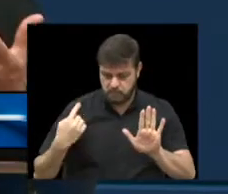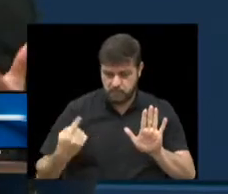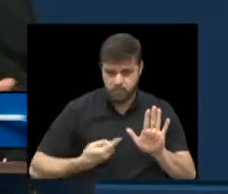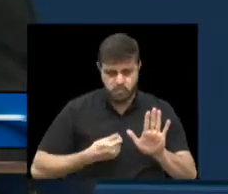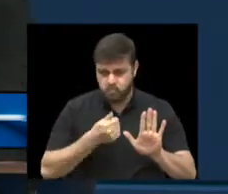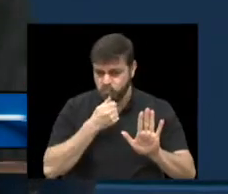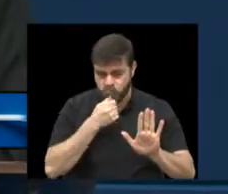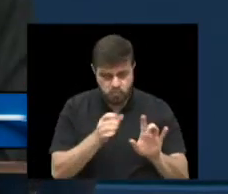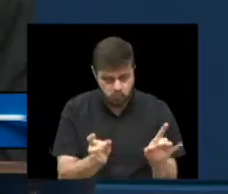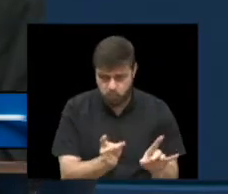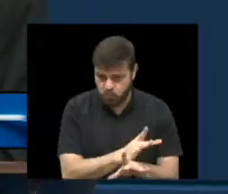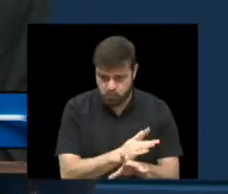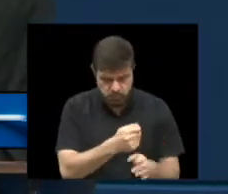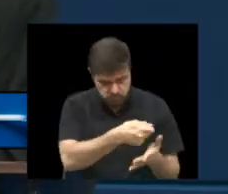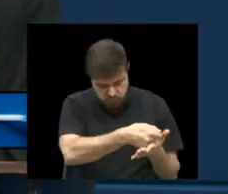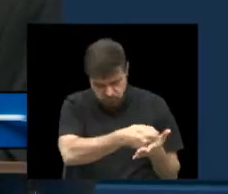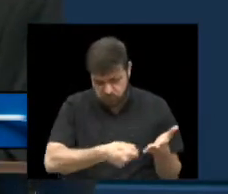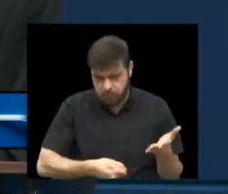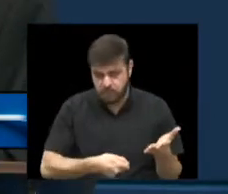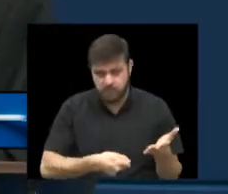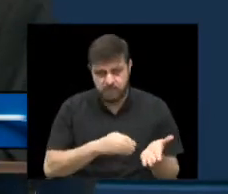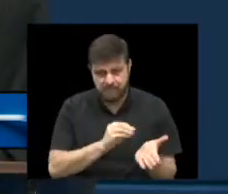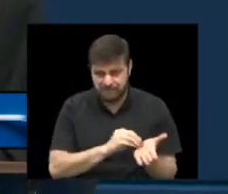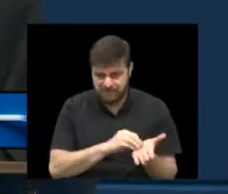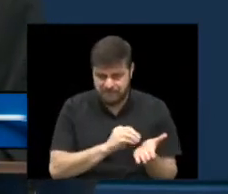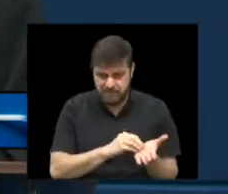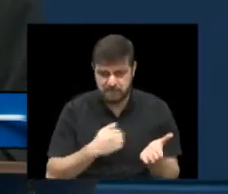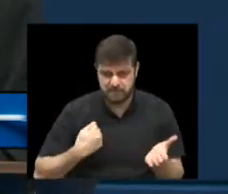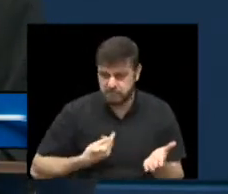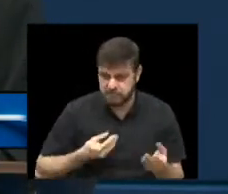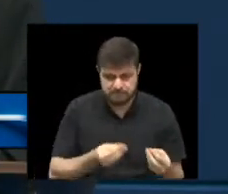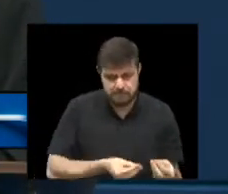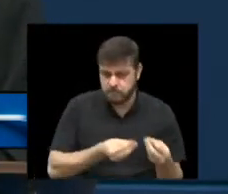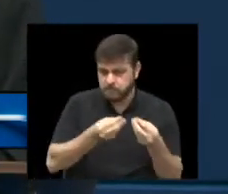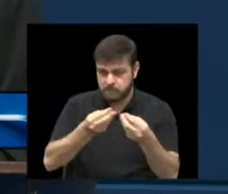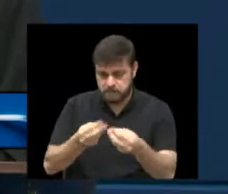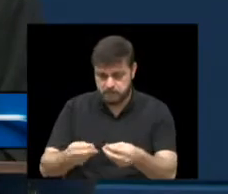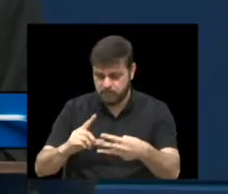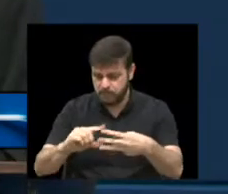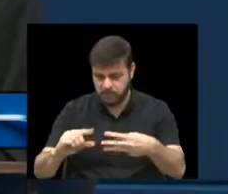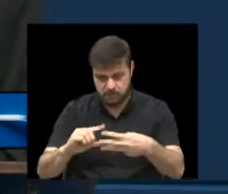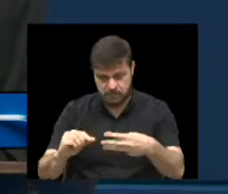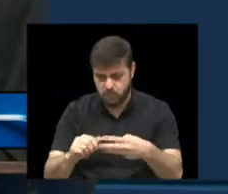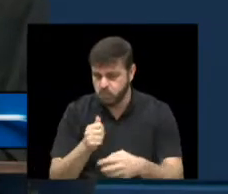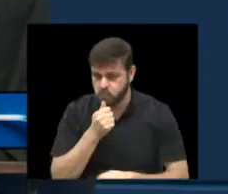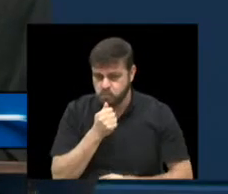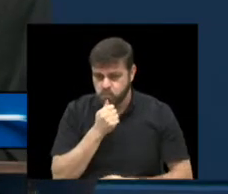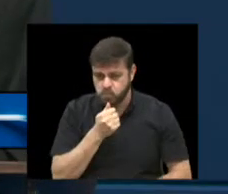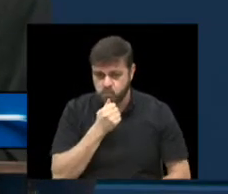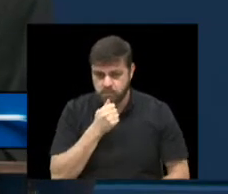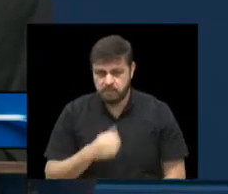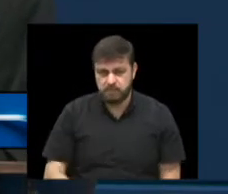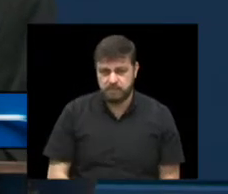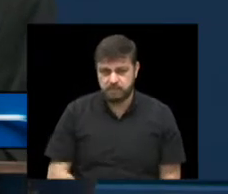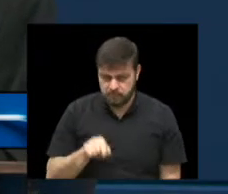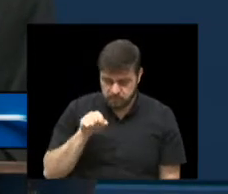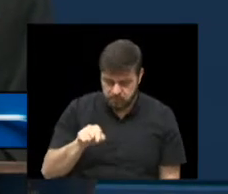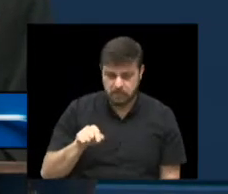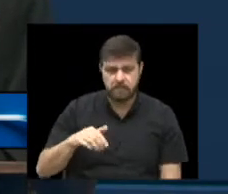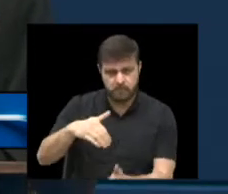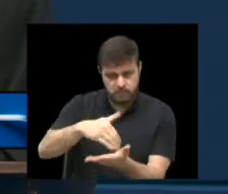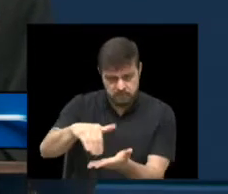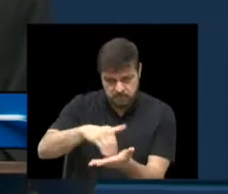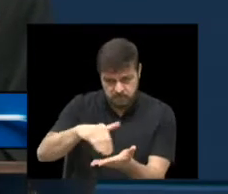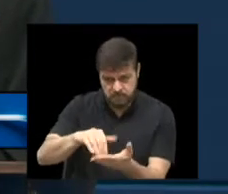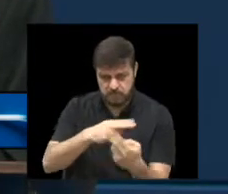não terminamos o relatório, ainda não encaminhamos o relatório para a INDEC, mas, mesmo assim, o